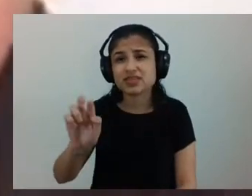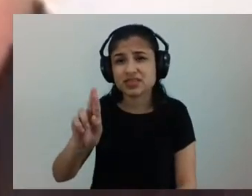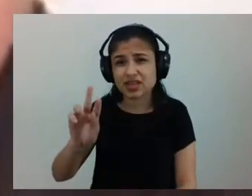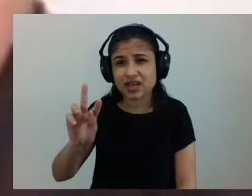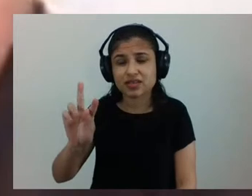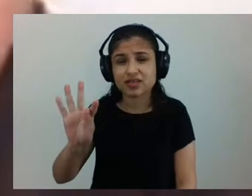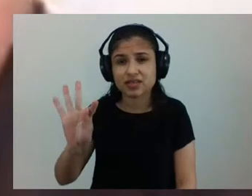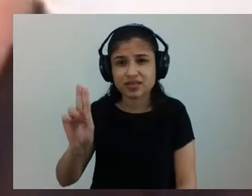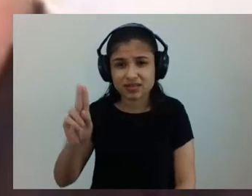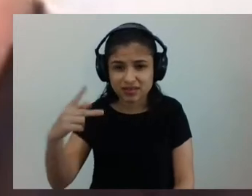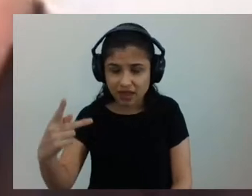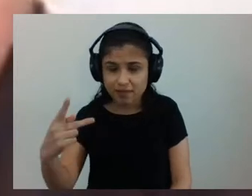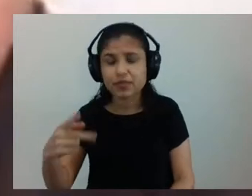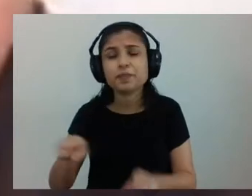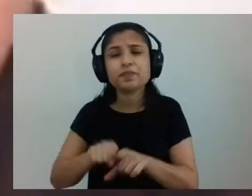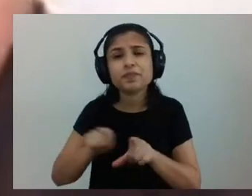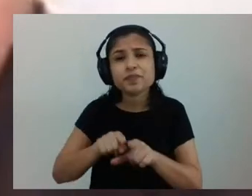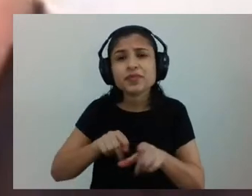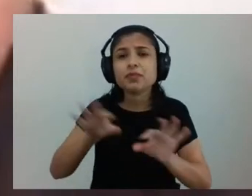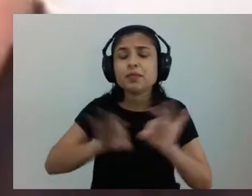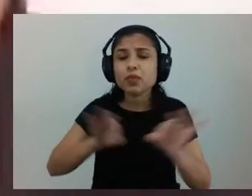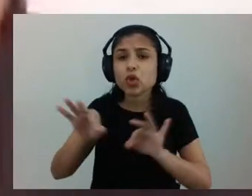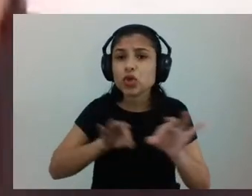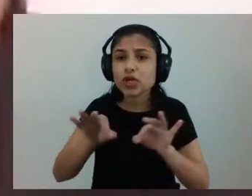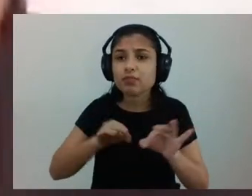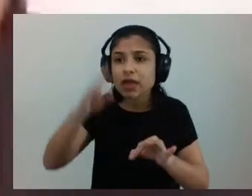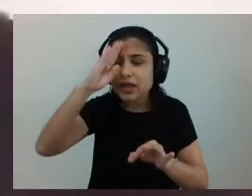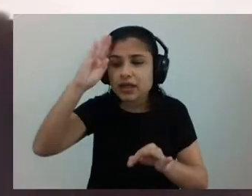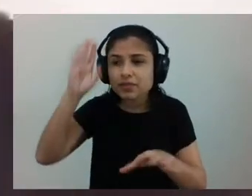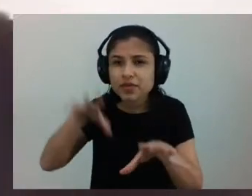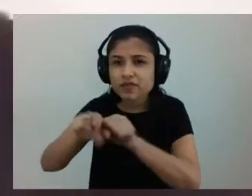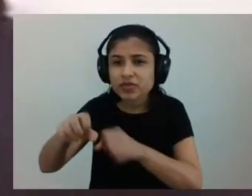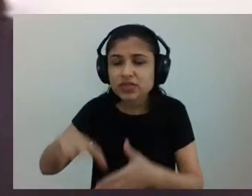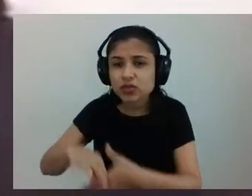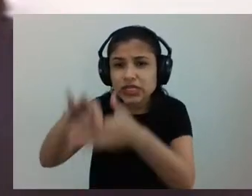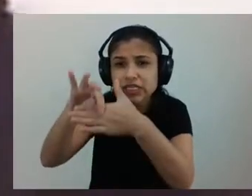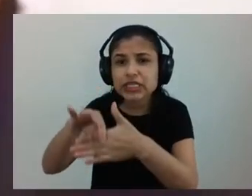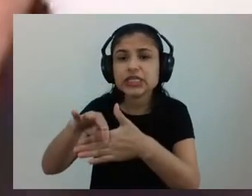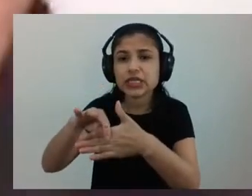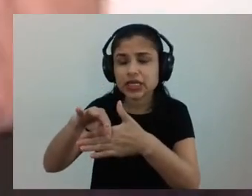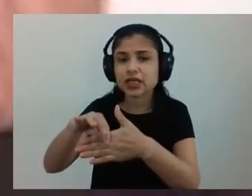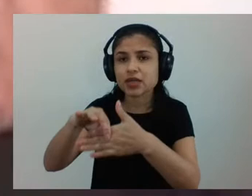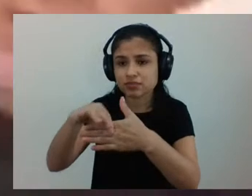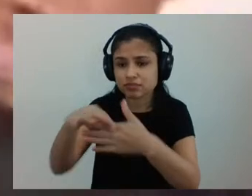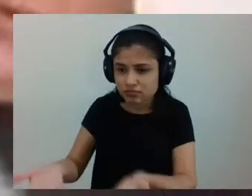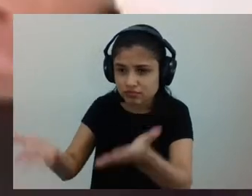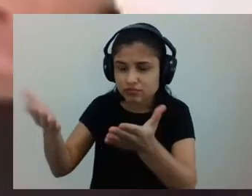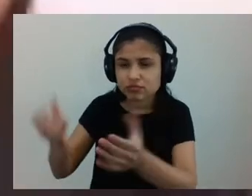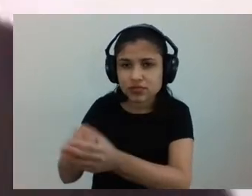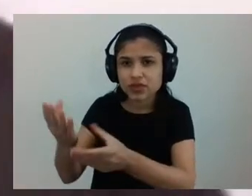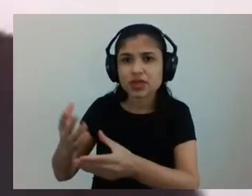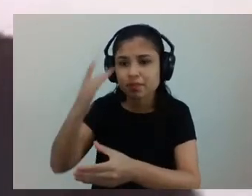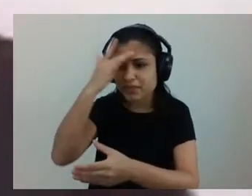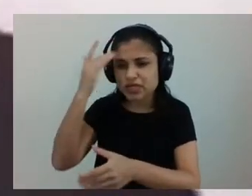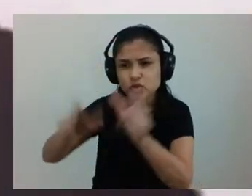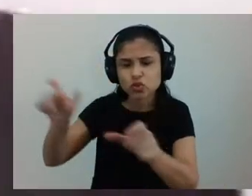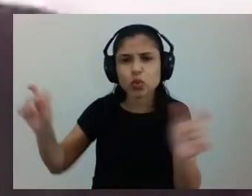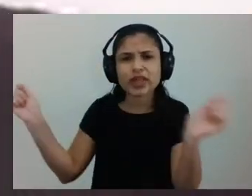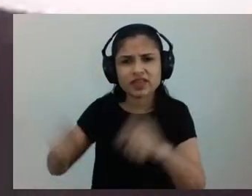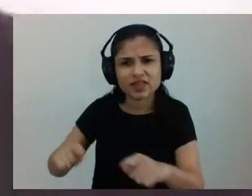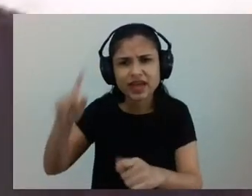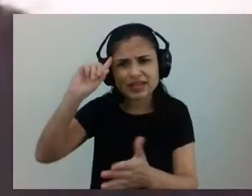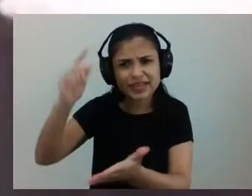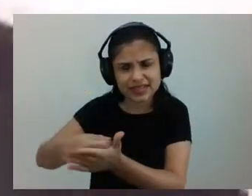Academia de Formação de Líderes, de apoiar gestores com o conhecimento na tomada de decisão. Um programa que